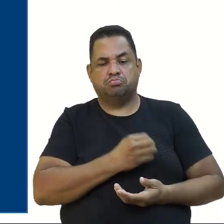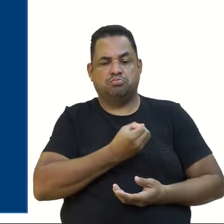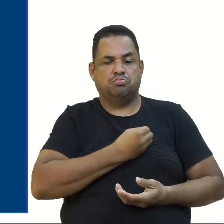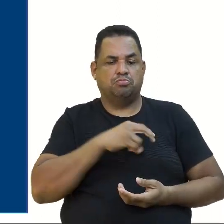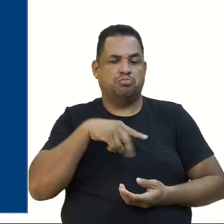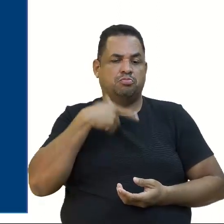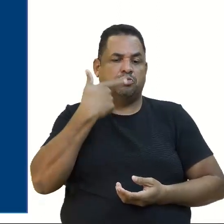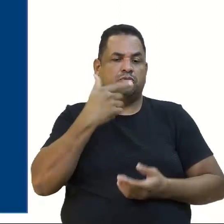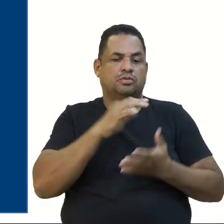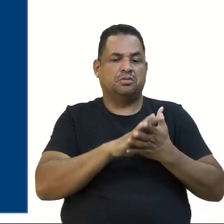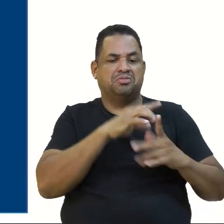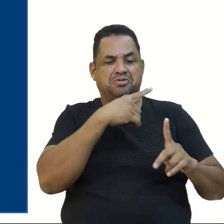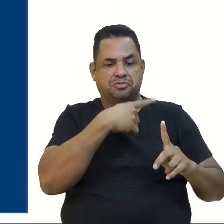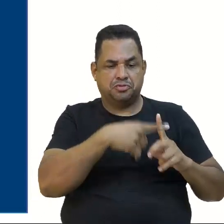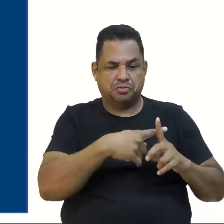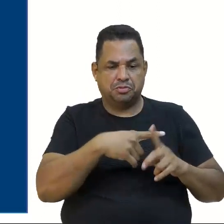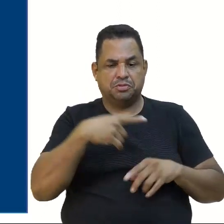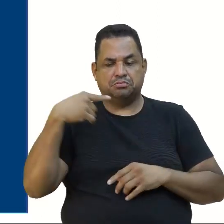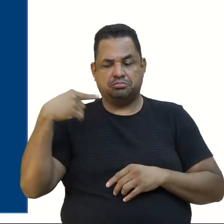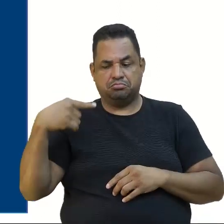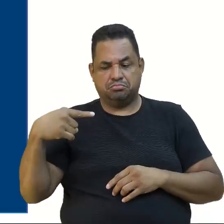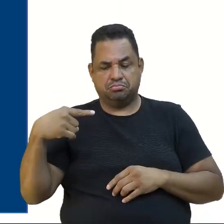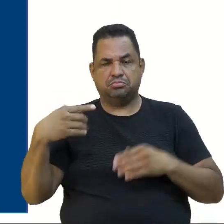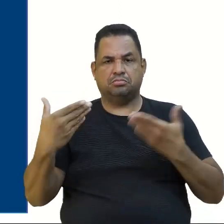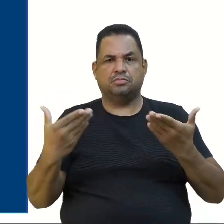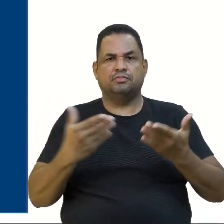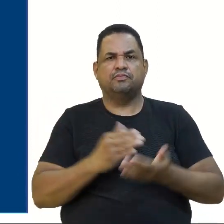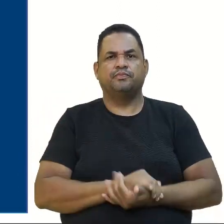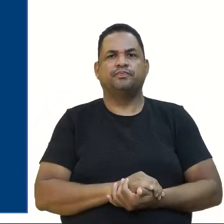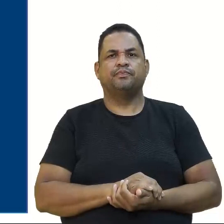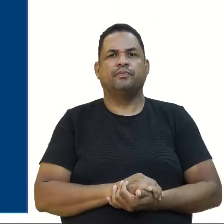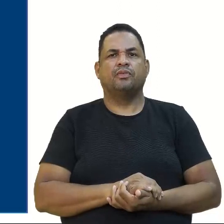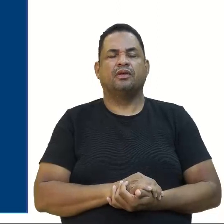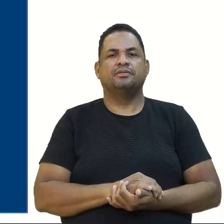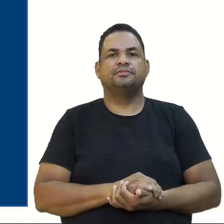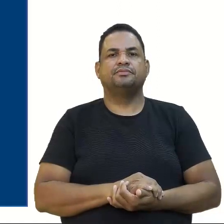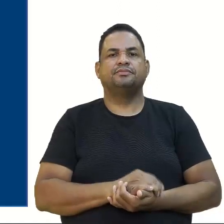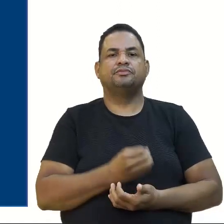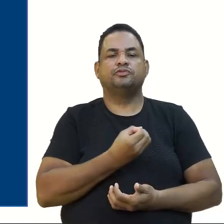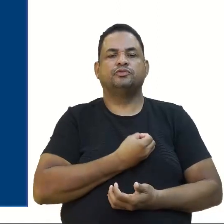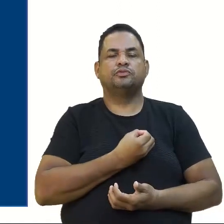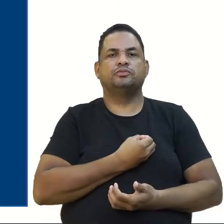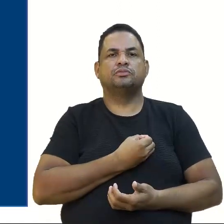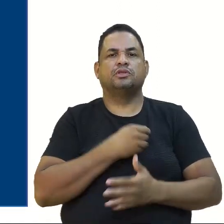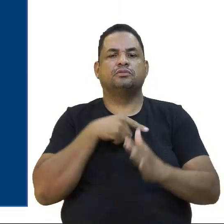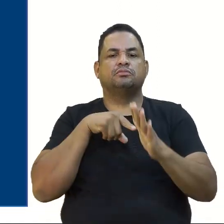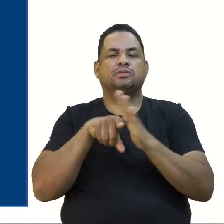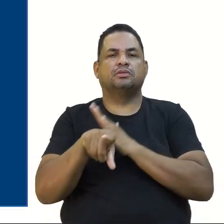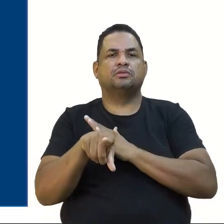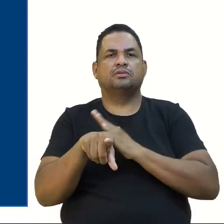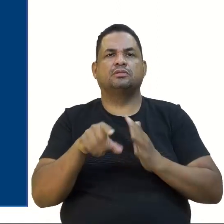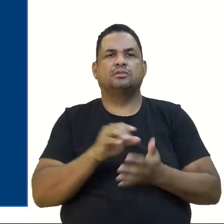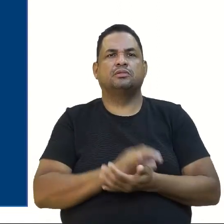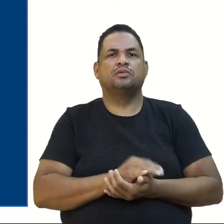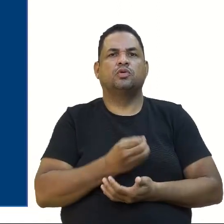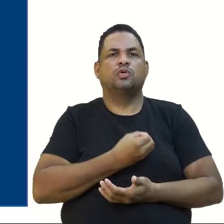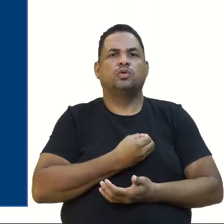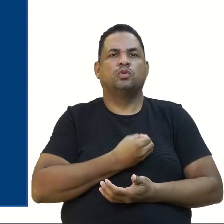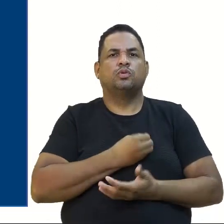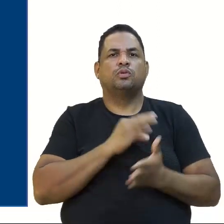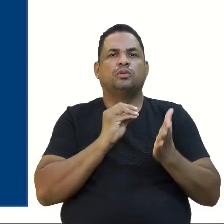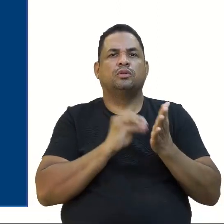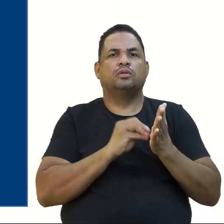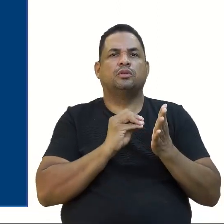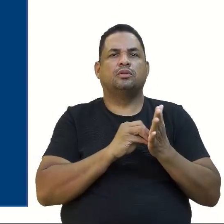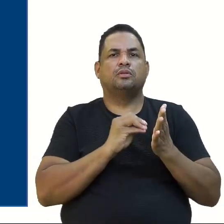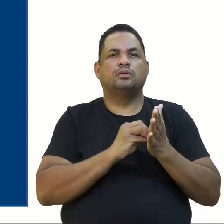tá bom? Beleza? Certinho. Vamos à pergunta de número 4, vamos lá? O valor que falta na